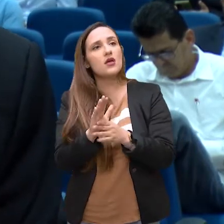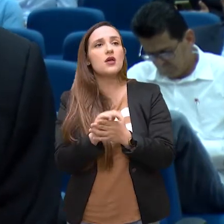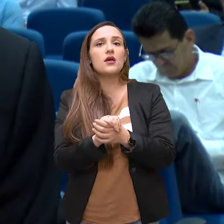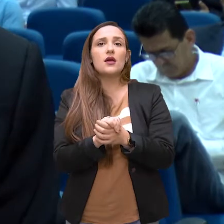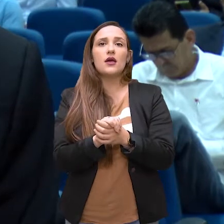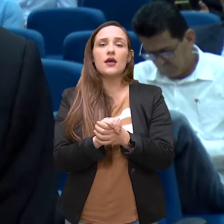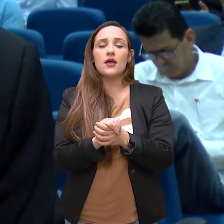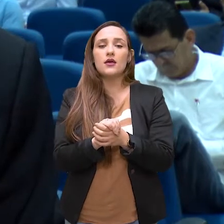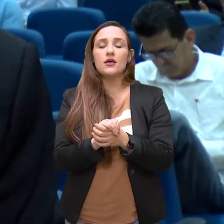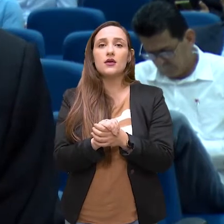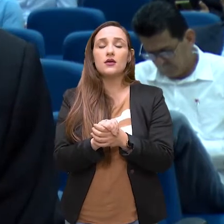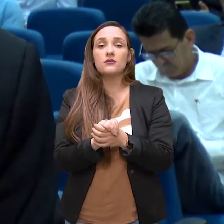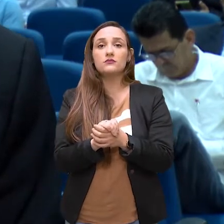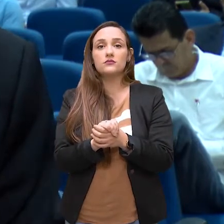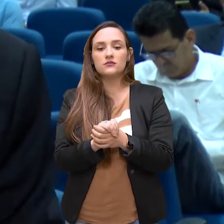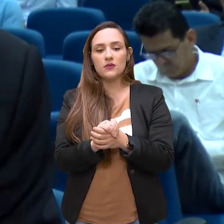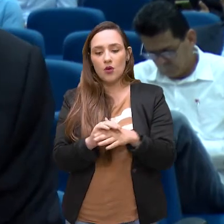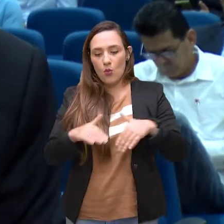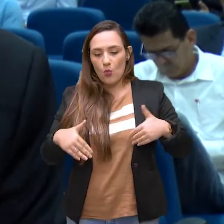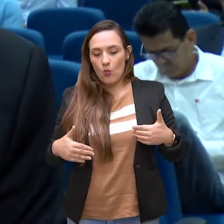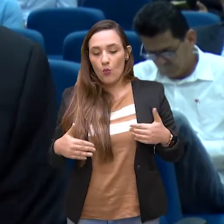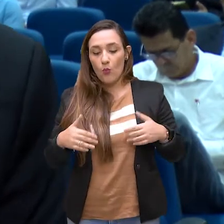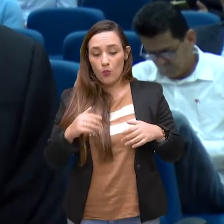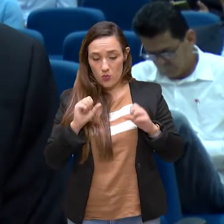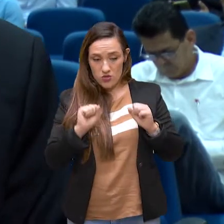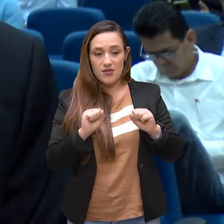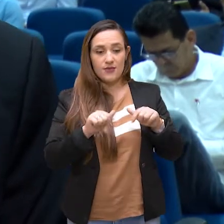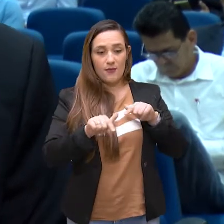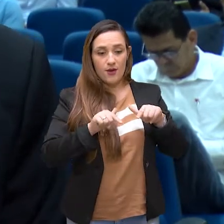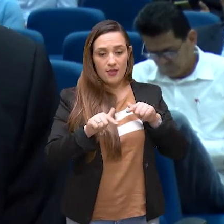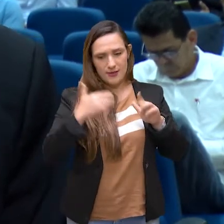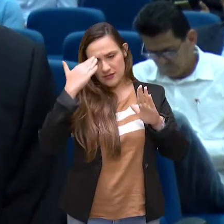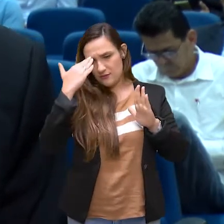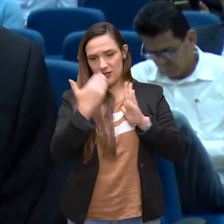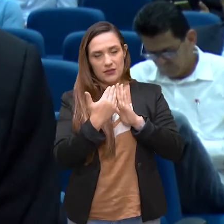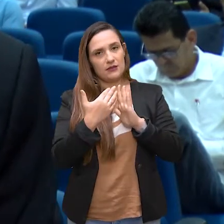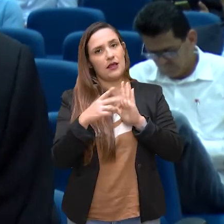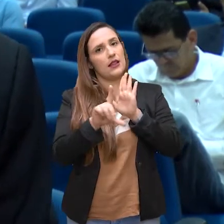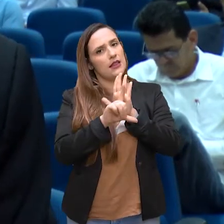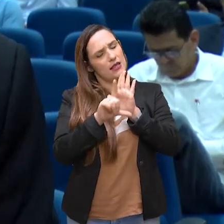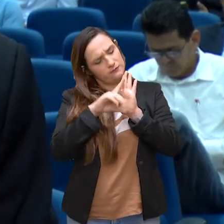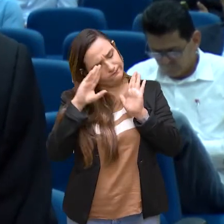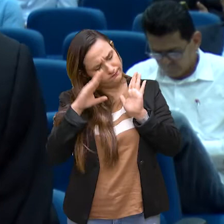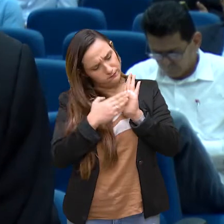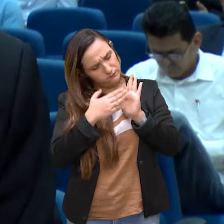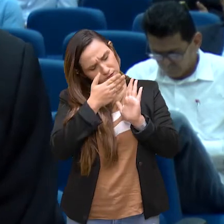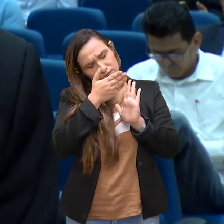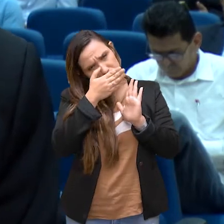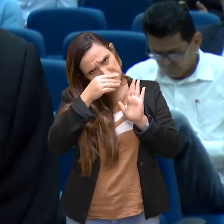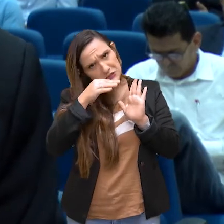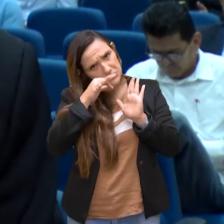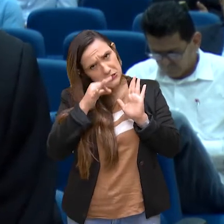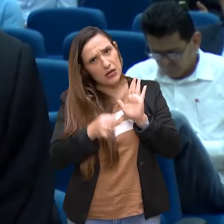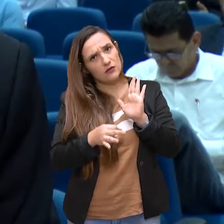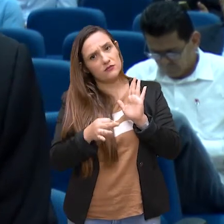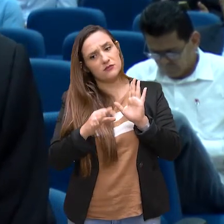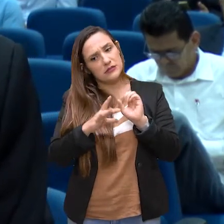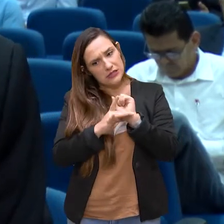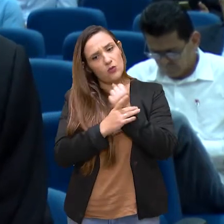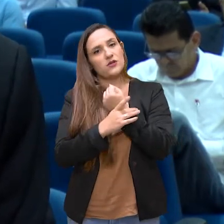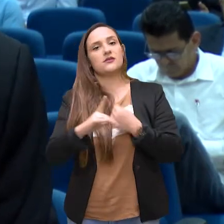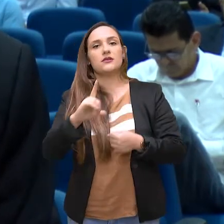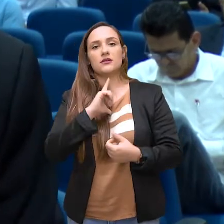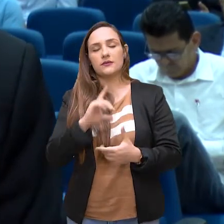como proceder para atuar nos limites que a legislação legal concede e de maneira